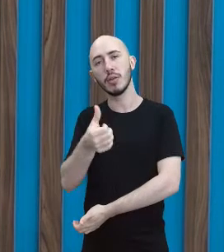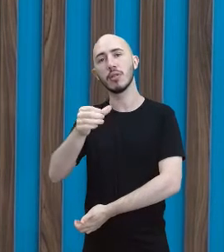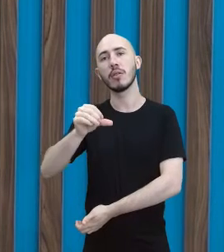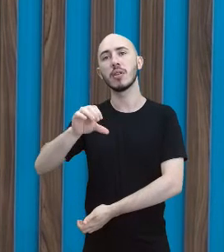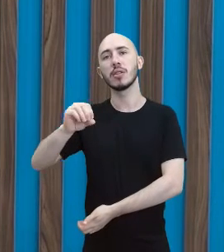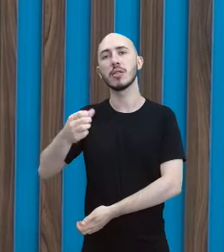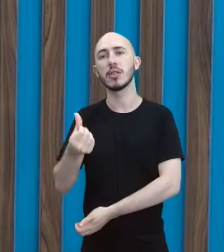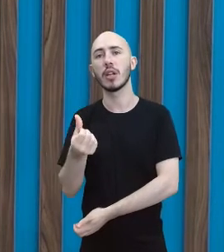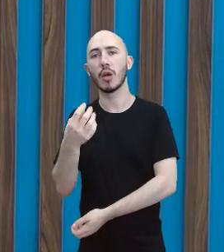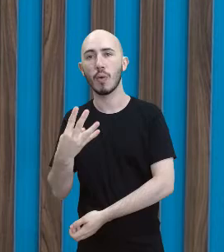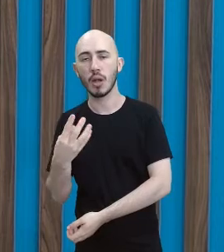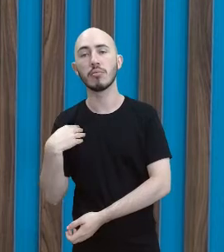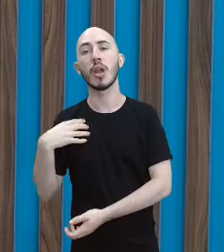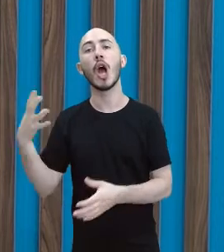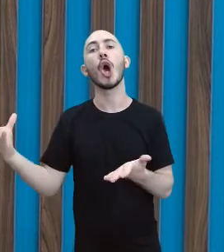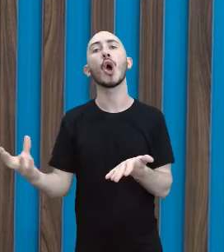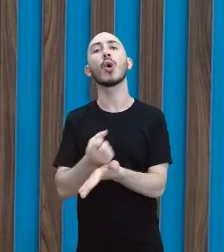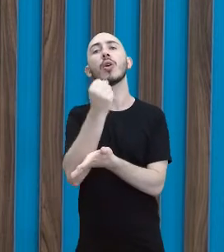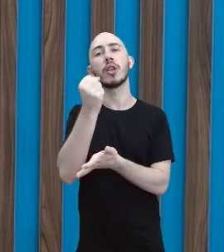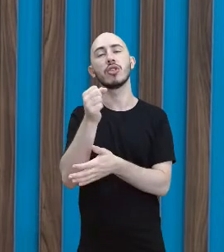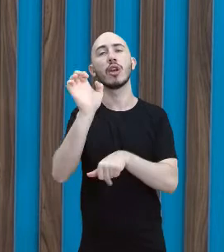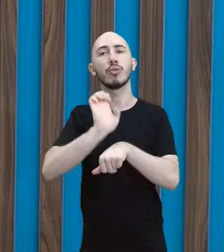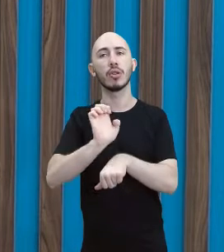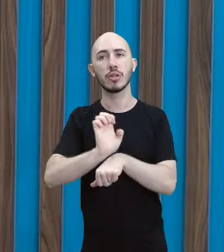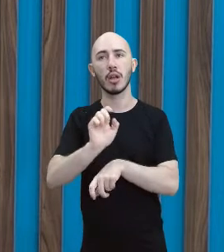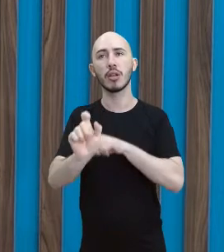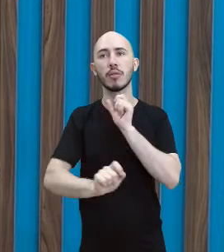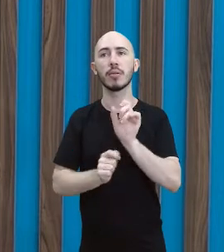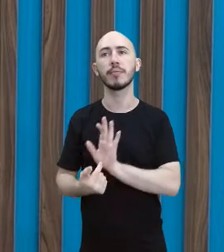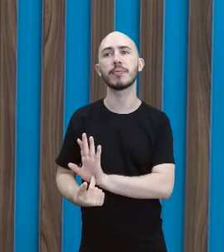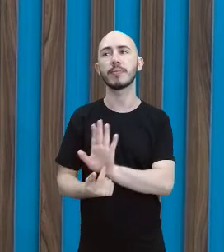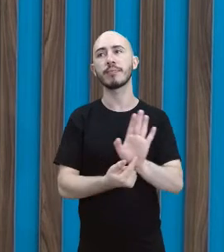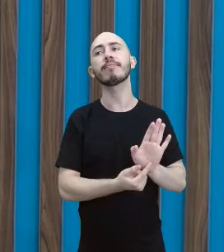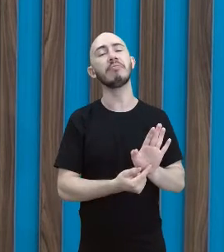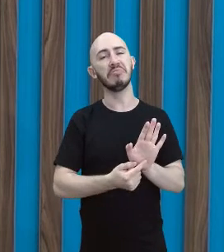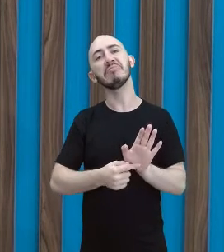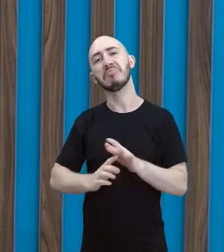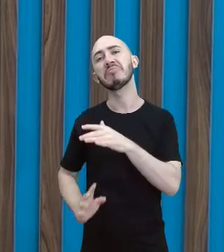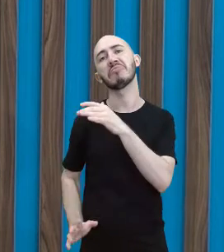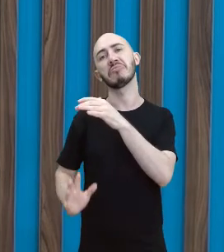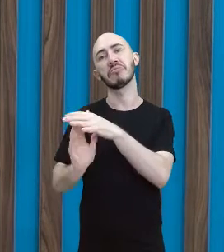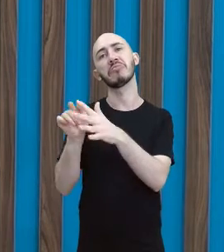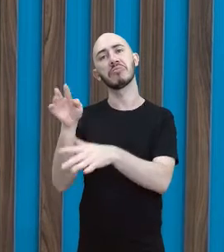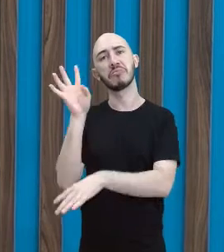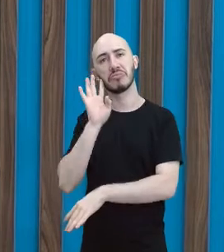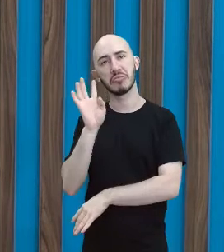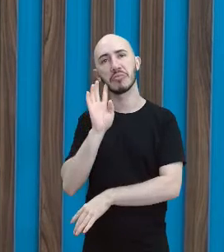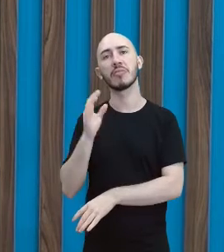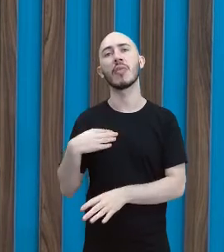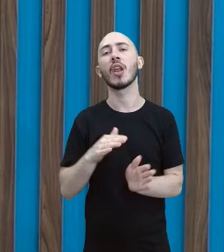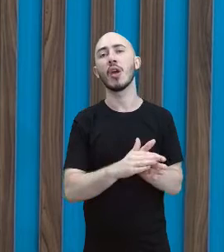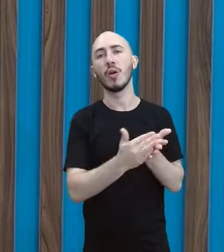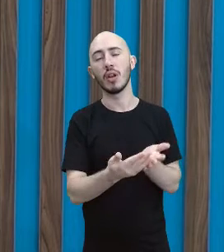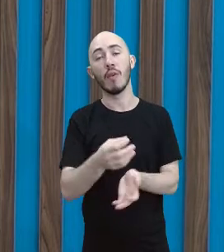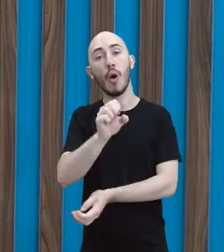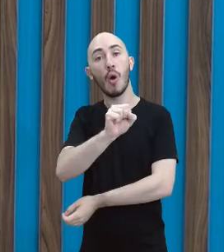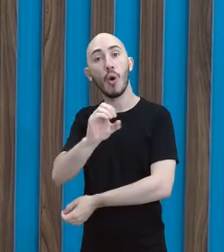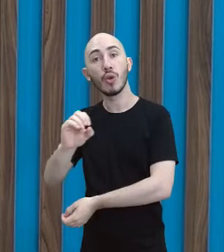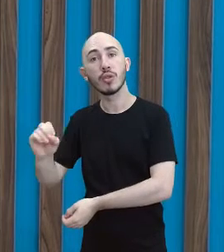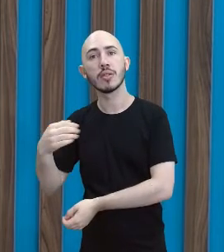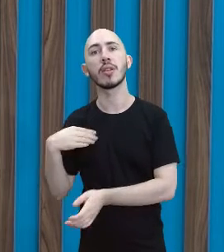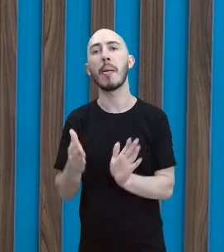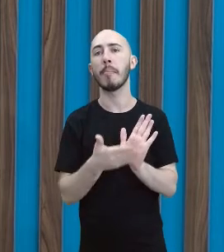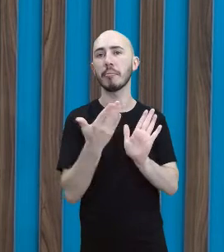do Estado. E ele pega, né, num calhamaço assim, professor, bem, acho mais de 800 páginas, gente, nos quais,